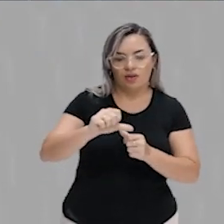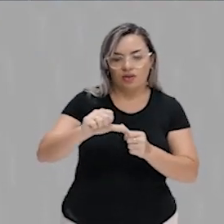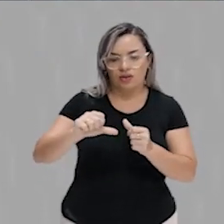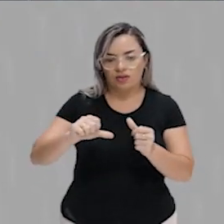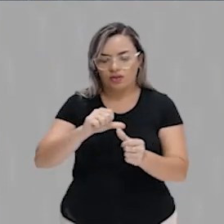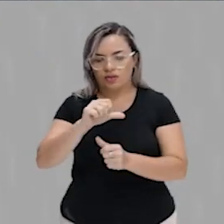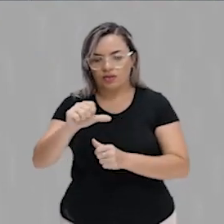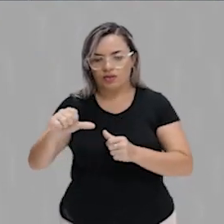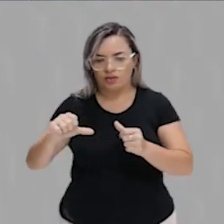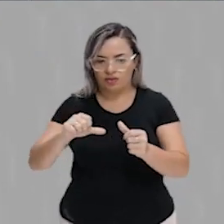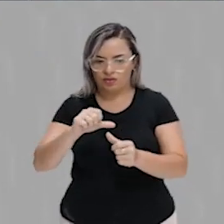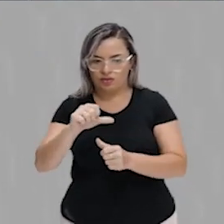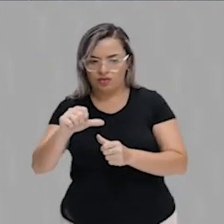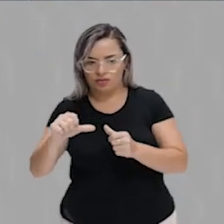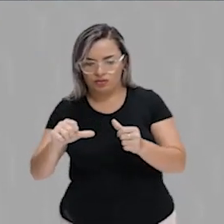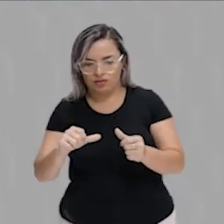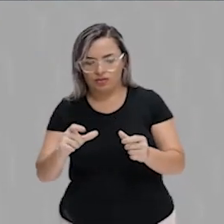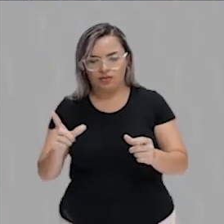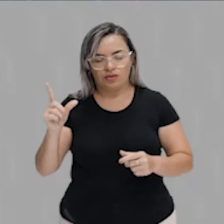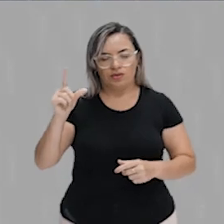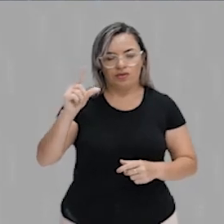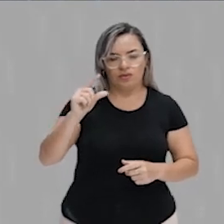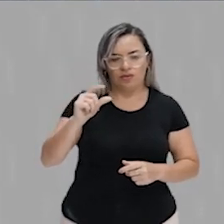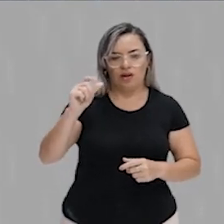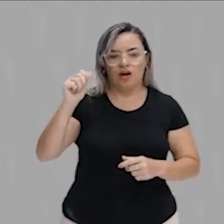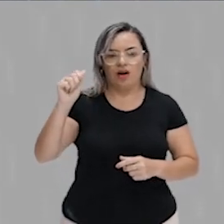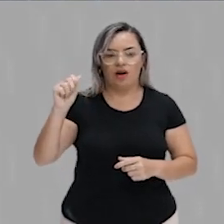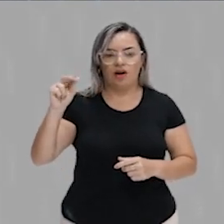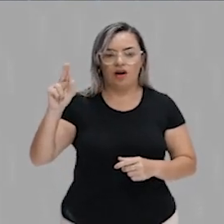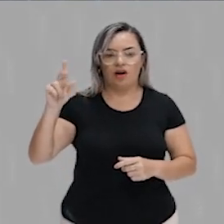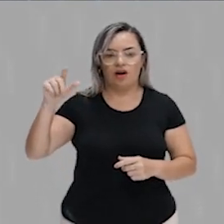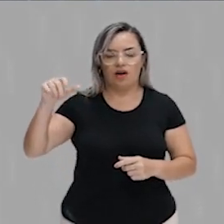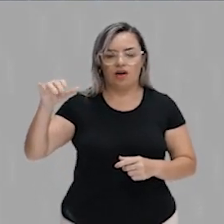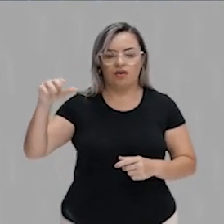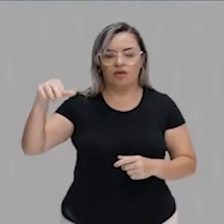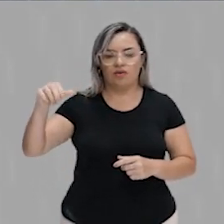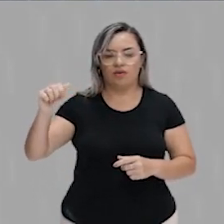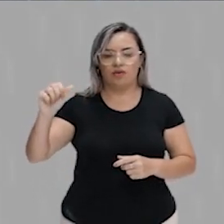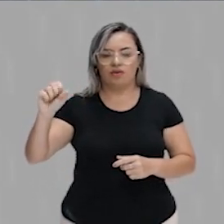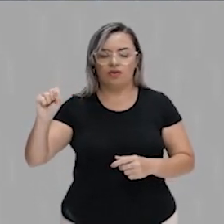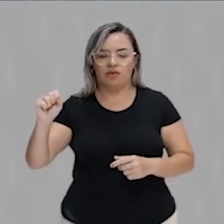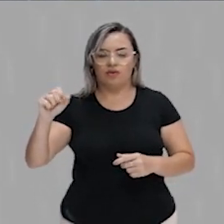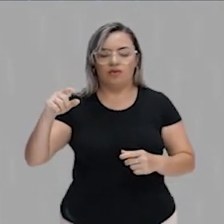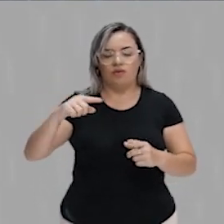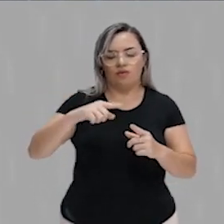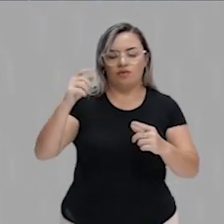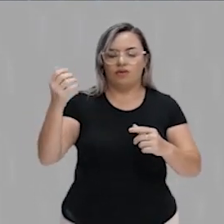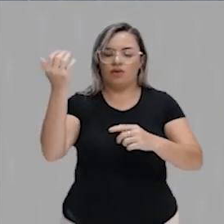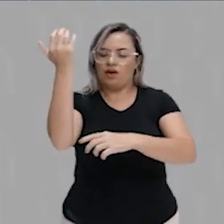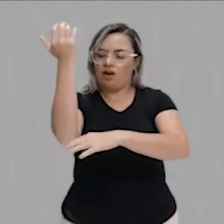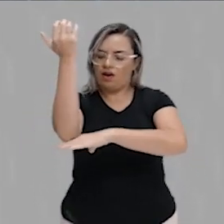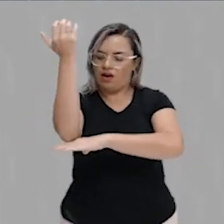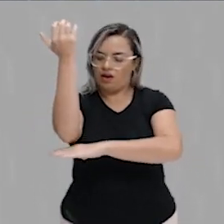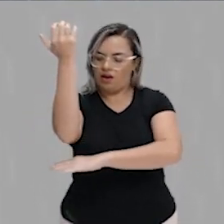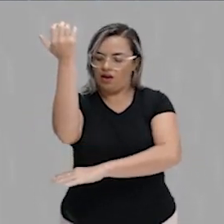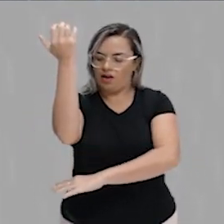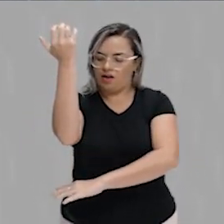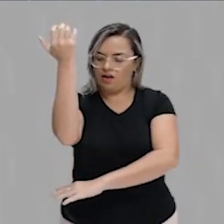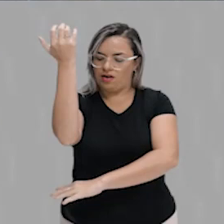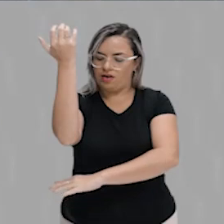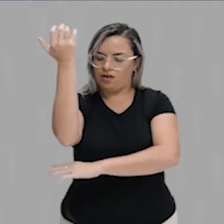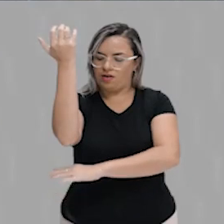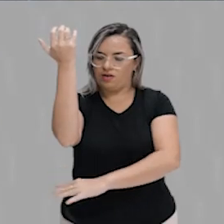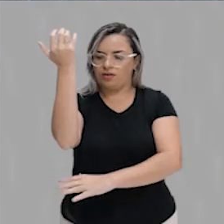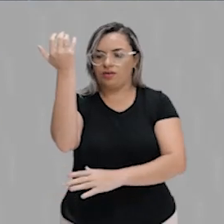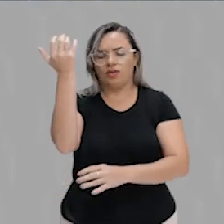ser ótimo para a raiz. Então, a planta ela vai ter uma raiz muito grande, em compensação, o tamanho dela vai ser pequeno, porque não vai